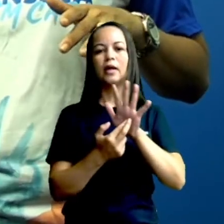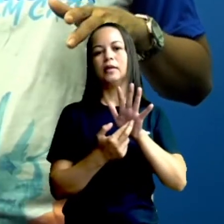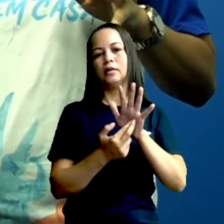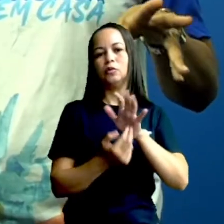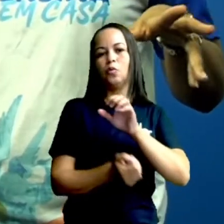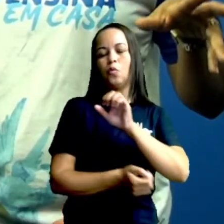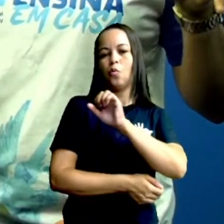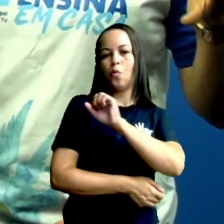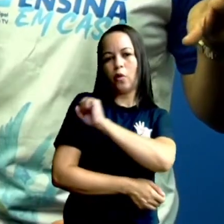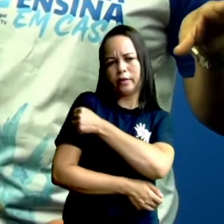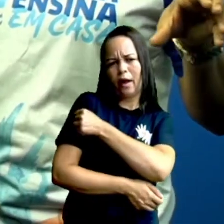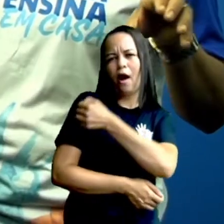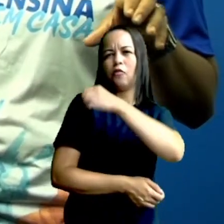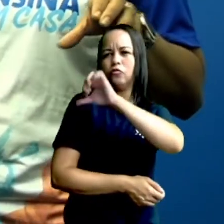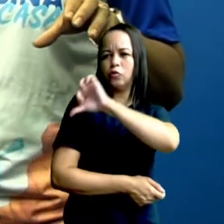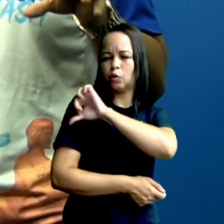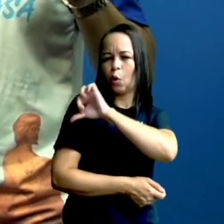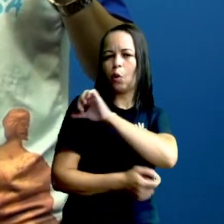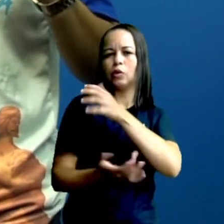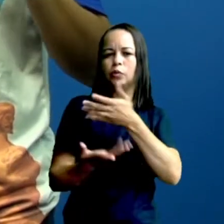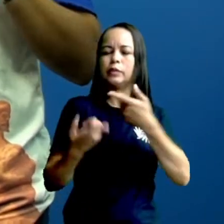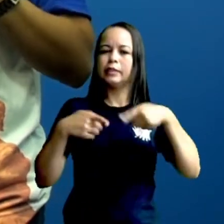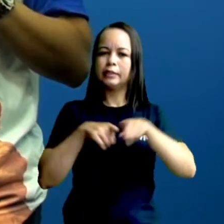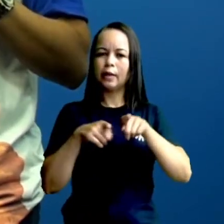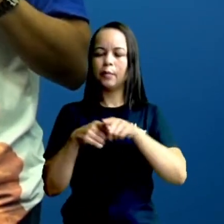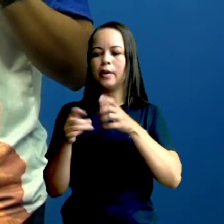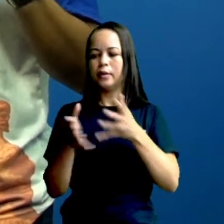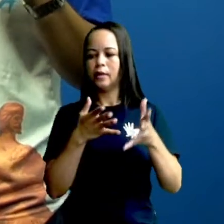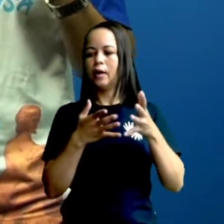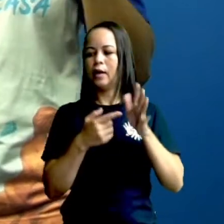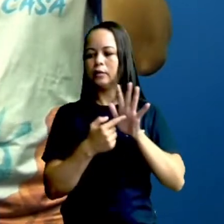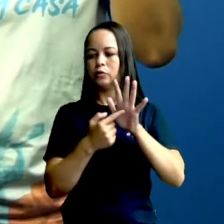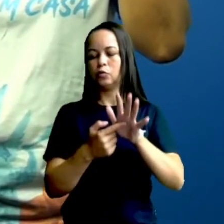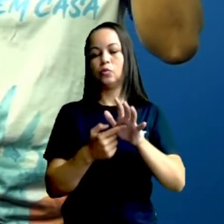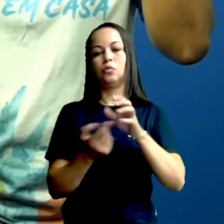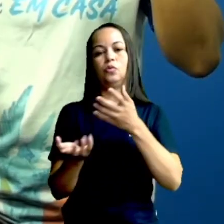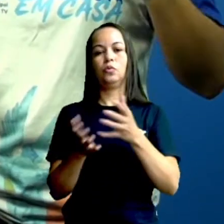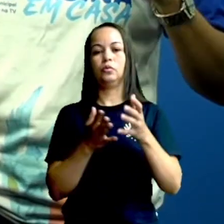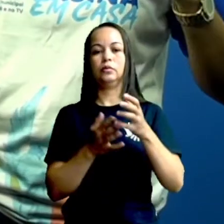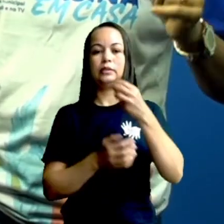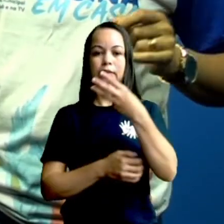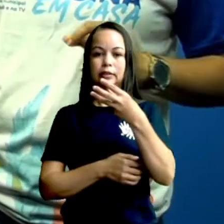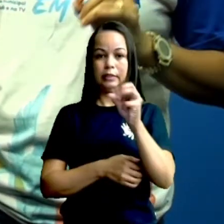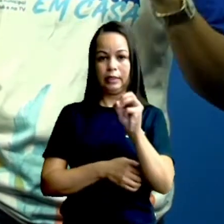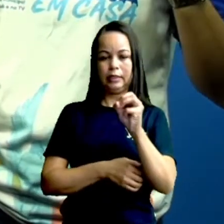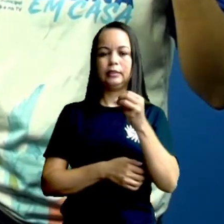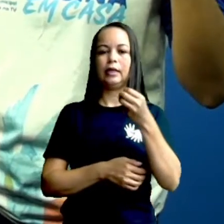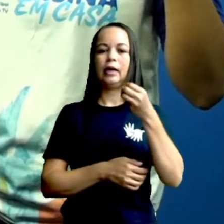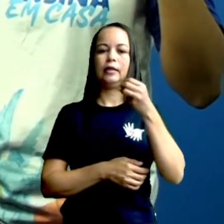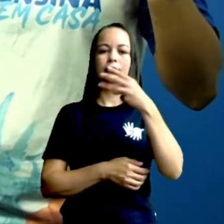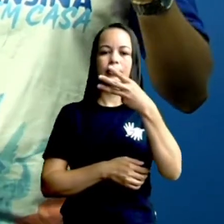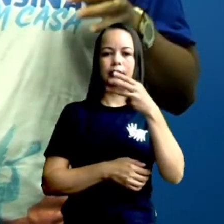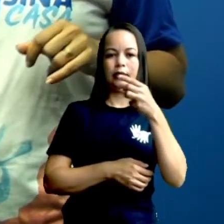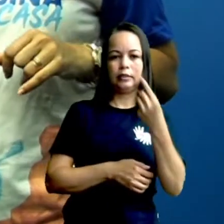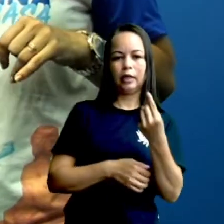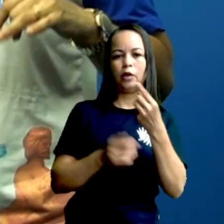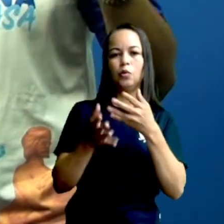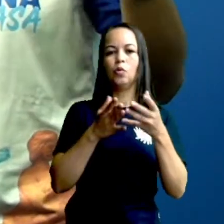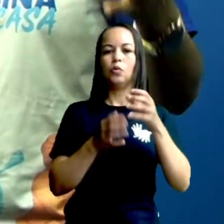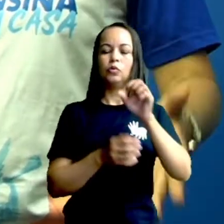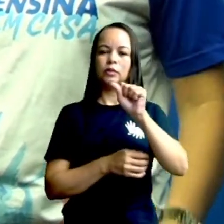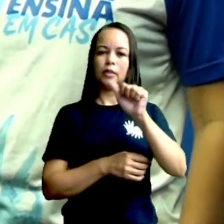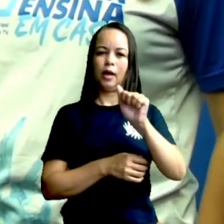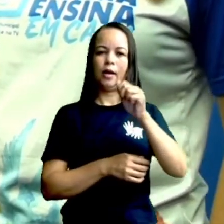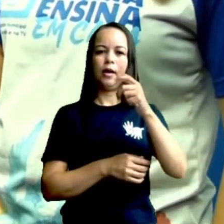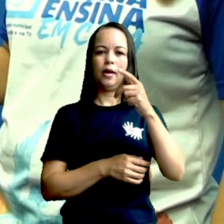ano, e também está lá nos descritores 30 e 31 do SAEB e SAEP, tá? Muitas questões costumam vir aí